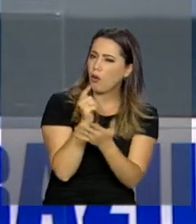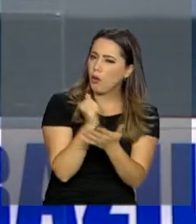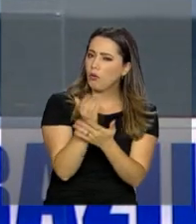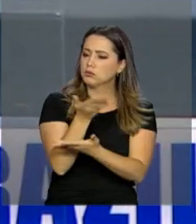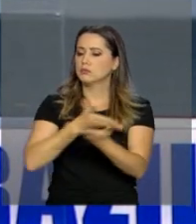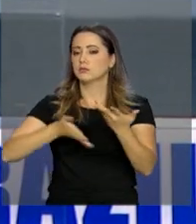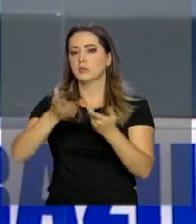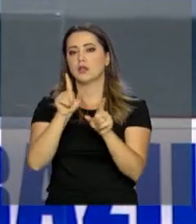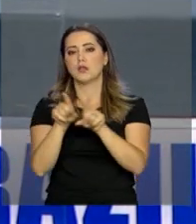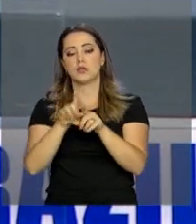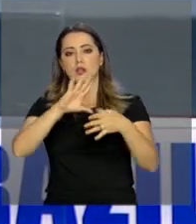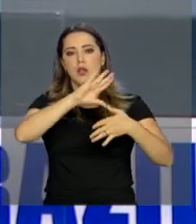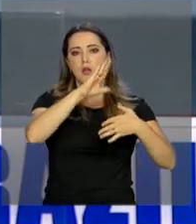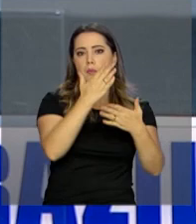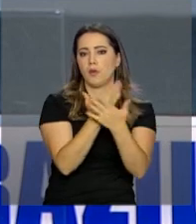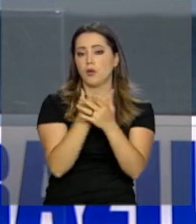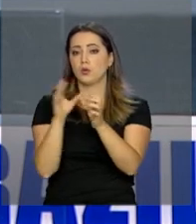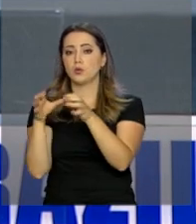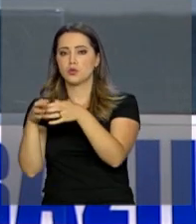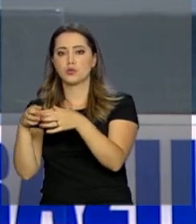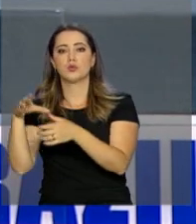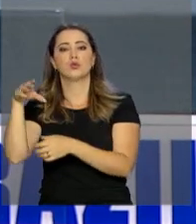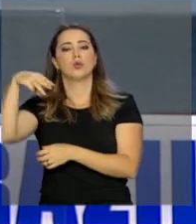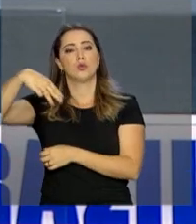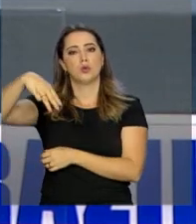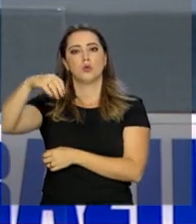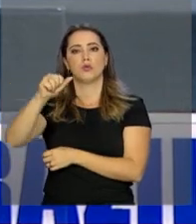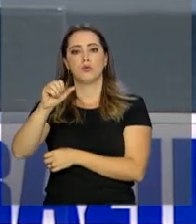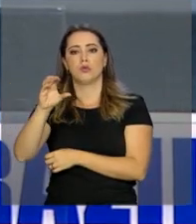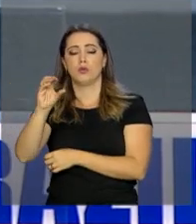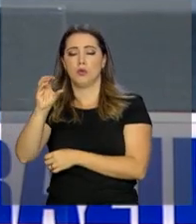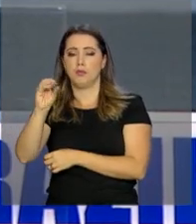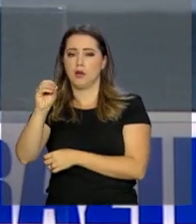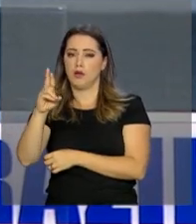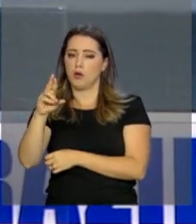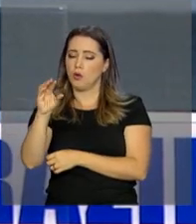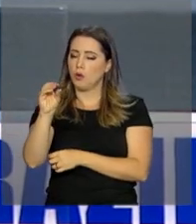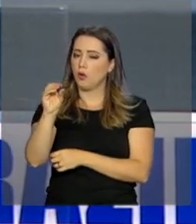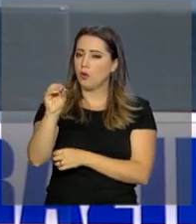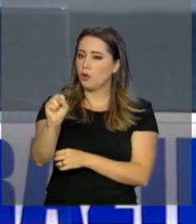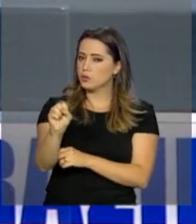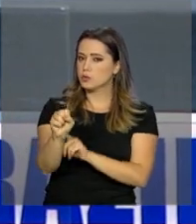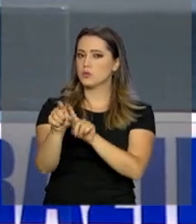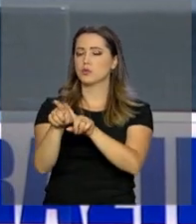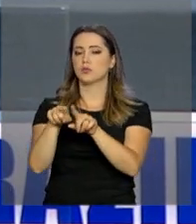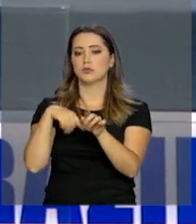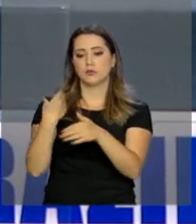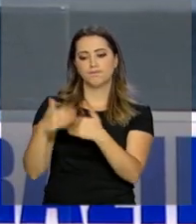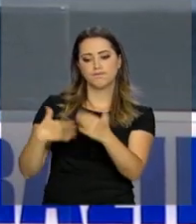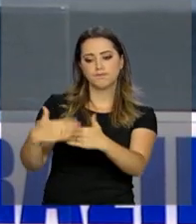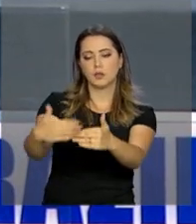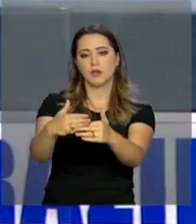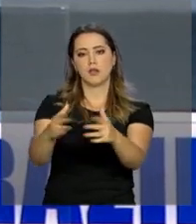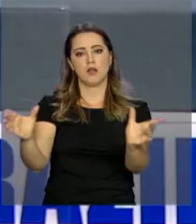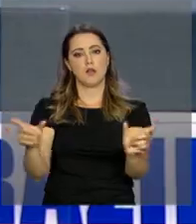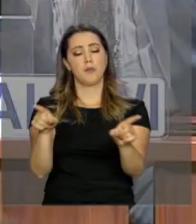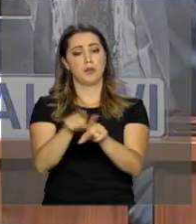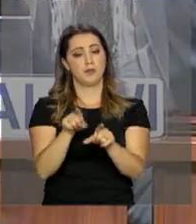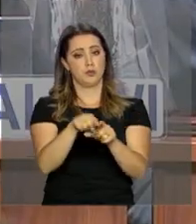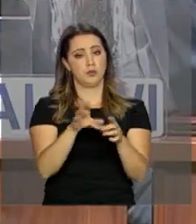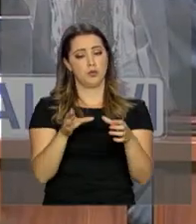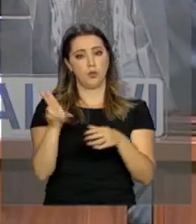mercosul com a tunísia eo marrocos estamos prontos também para expandir nosso acordo com a união aduaneira